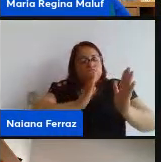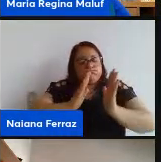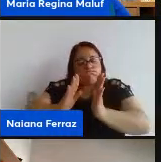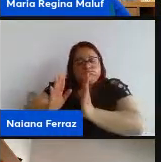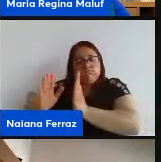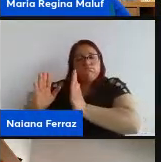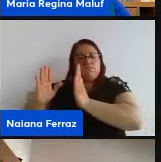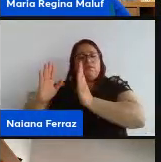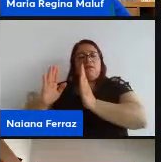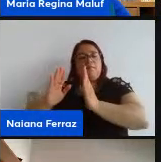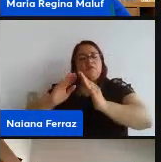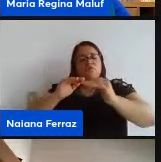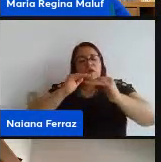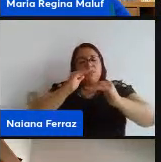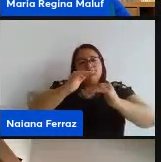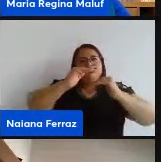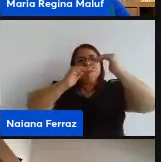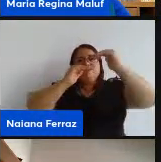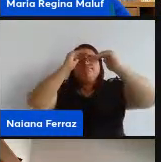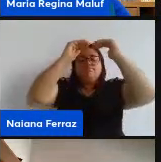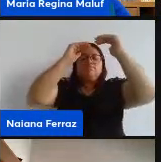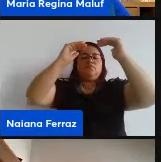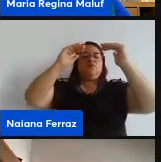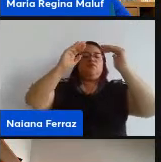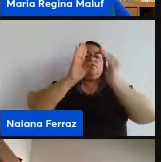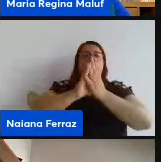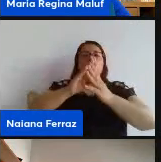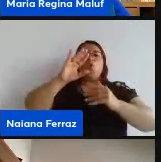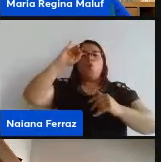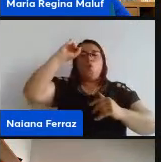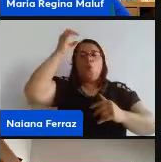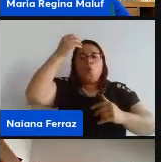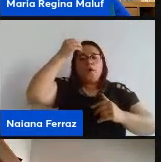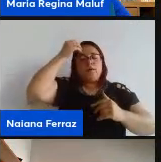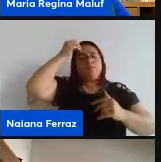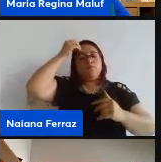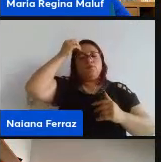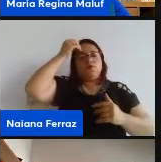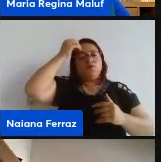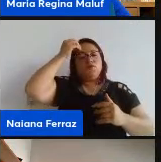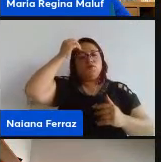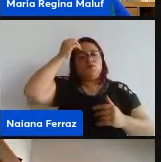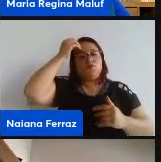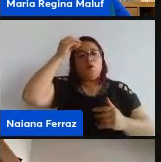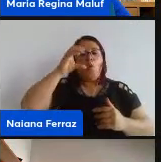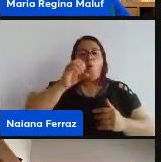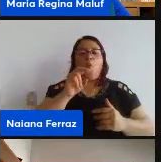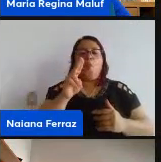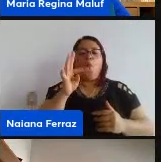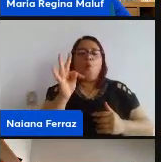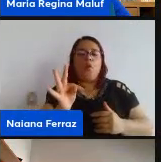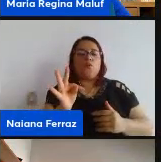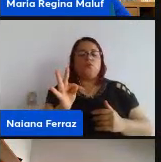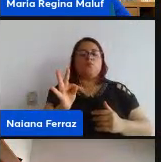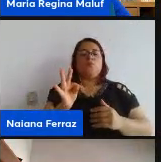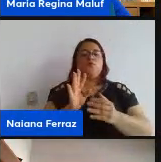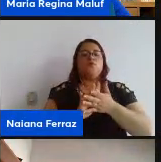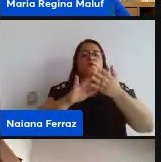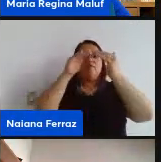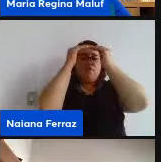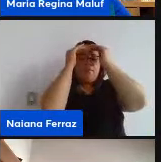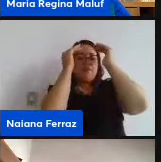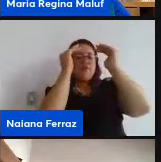sucessivos, onde o input, o output de um nível é input para o outro, obedecendo ao sistema de